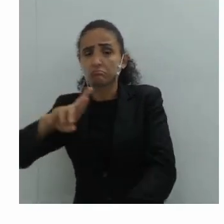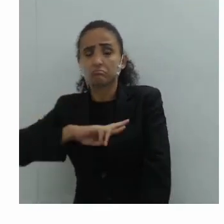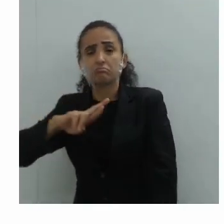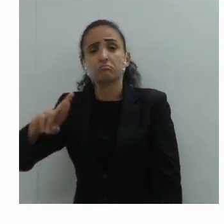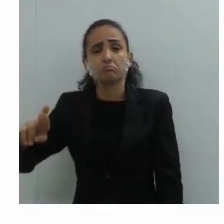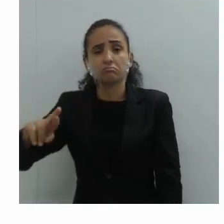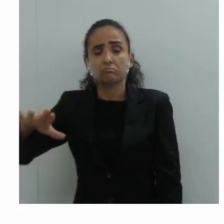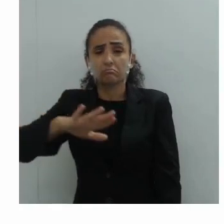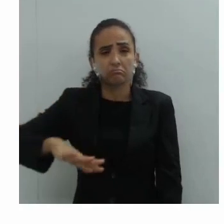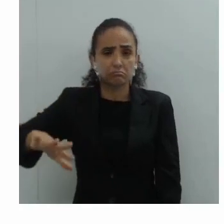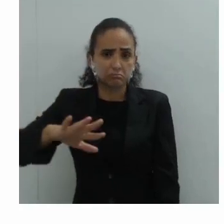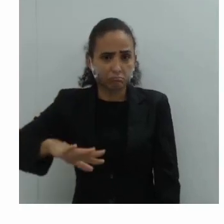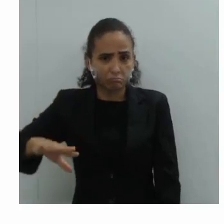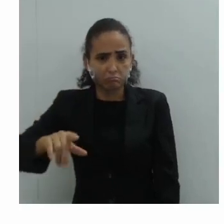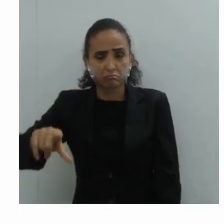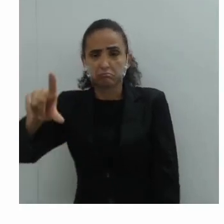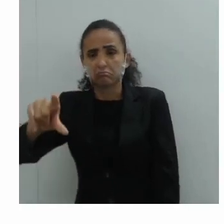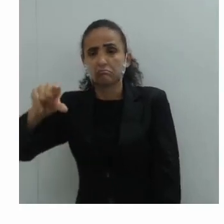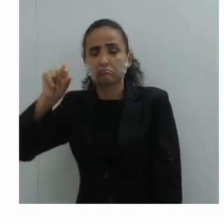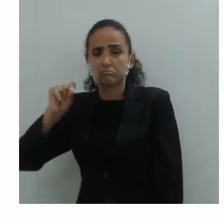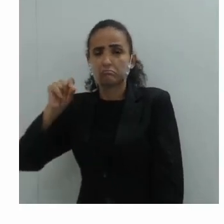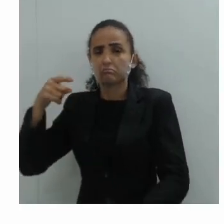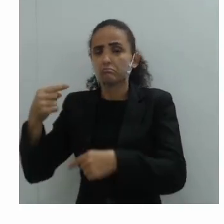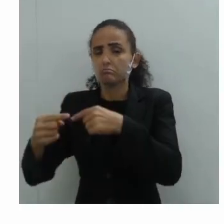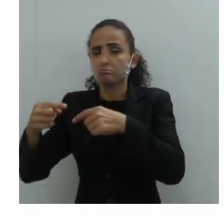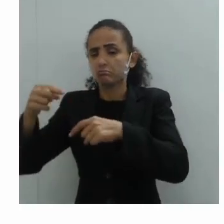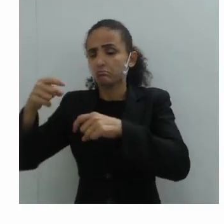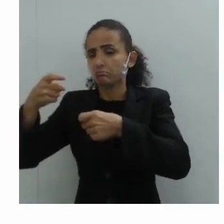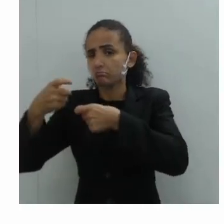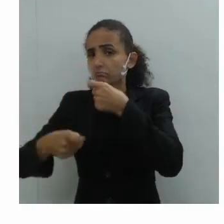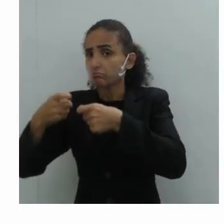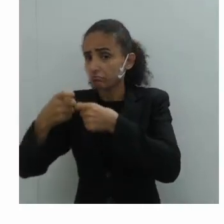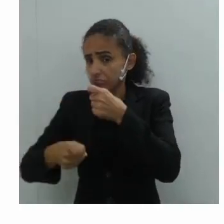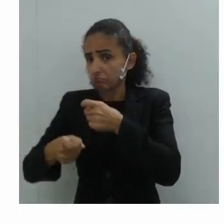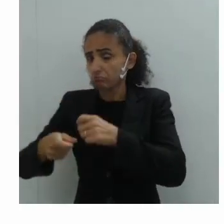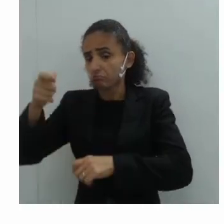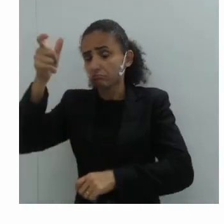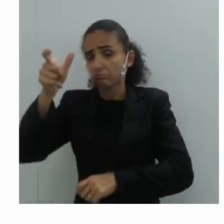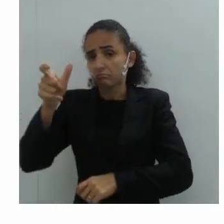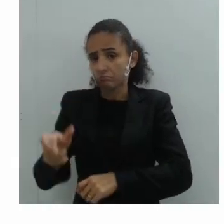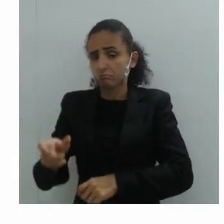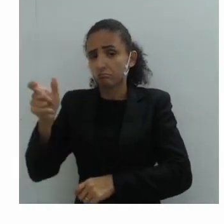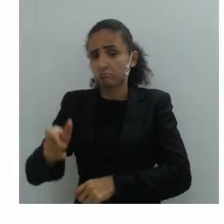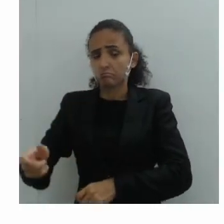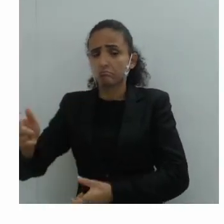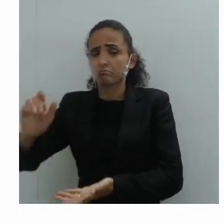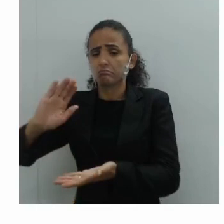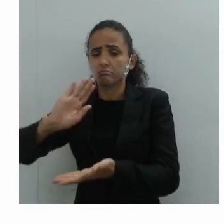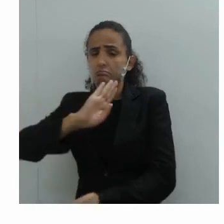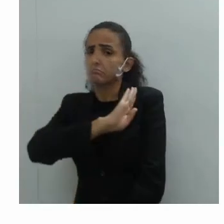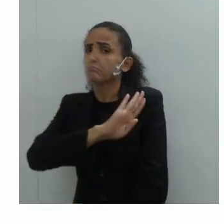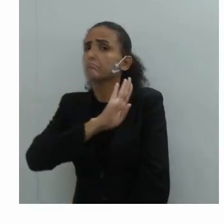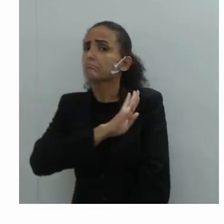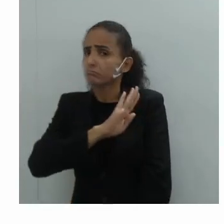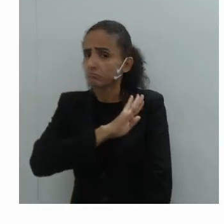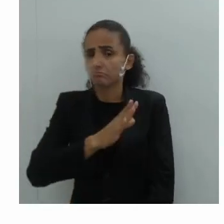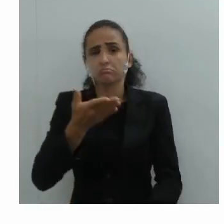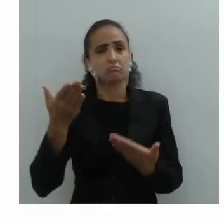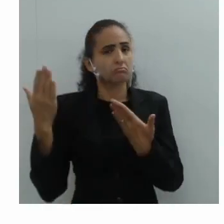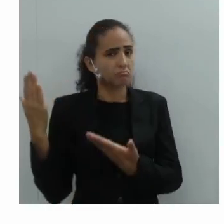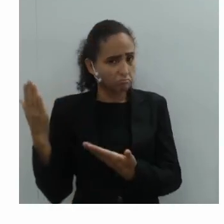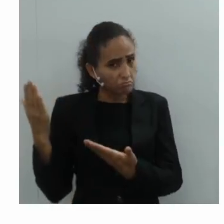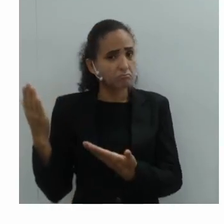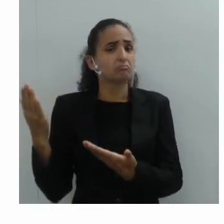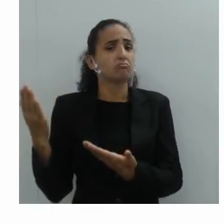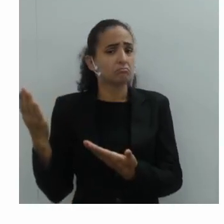religião, orientação sexual ou outro aspecto passível de discriminação. Isso aqui que é na tela é